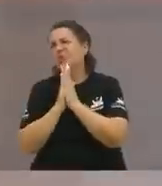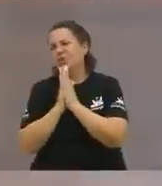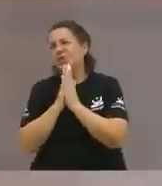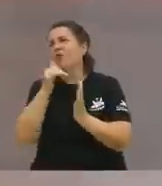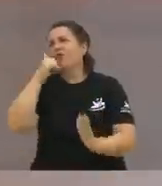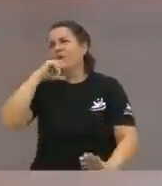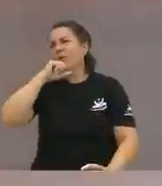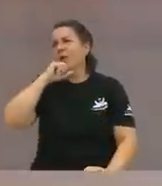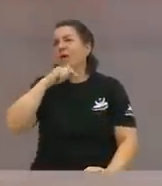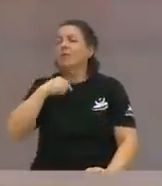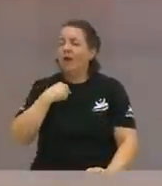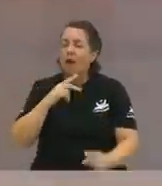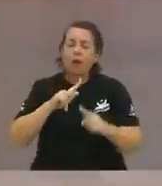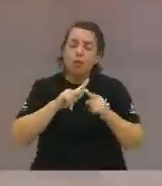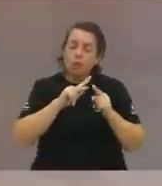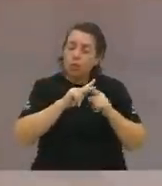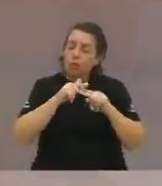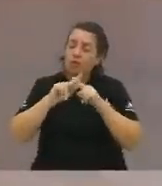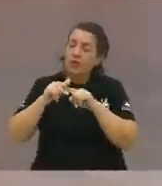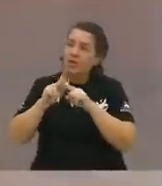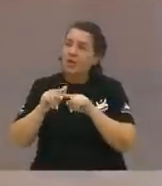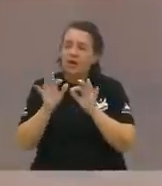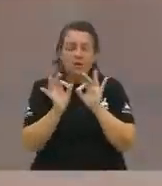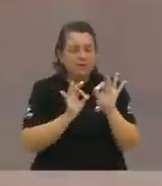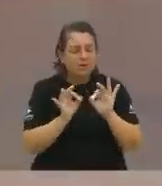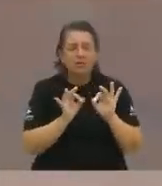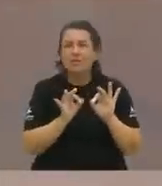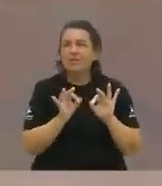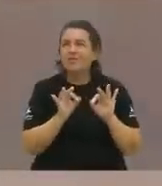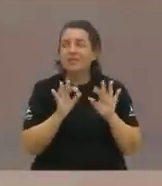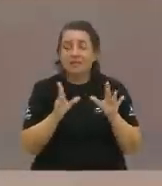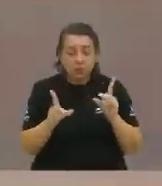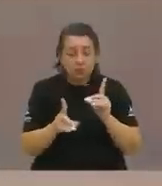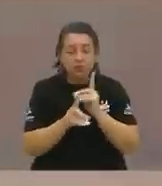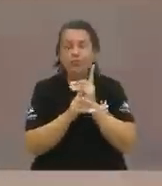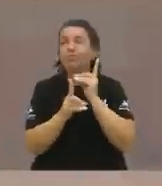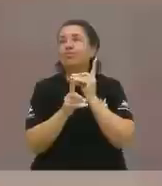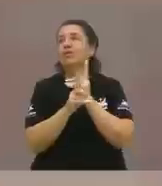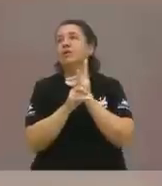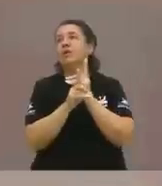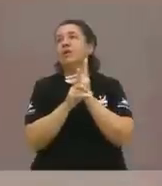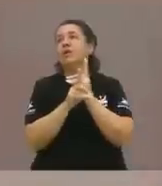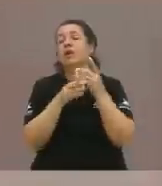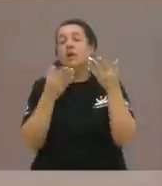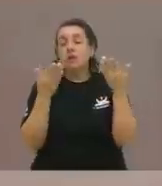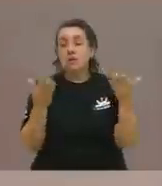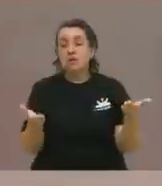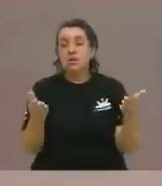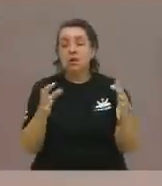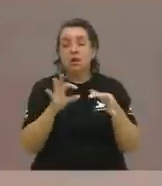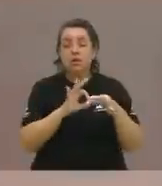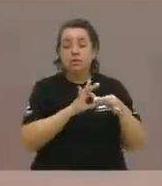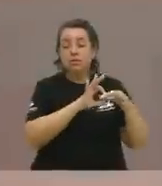a consertar, a arrumar, a encontrar elos